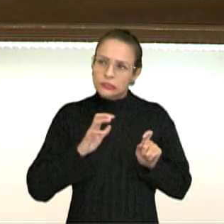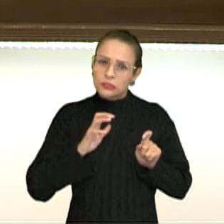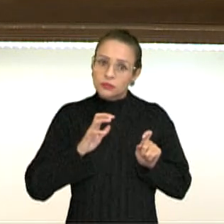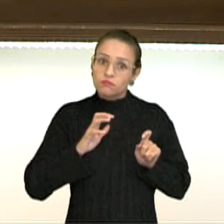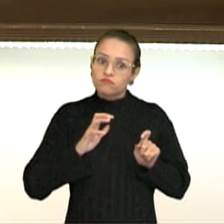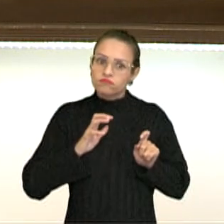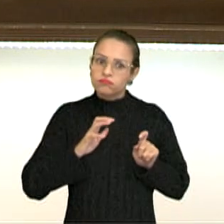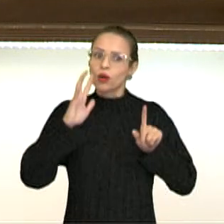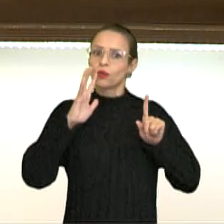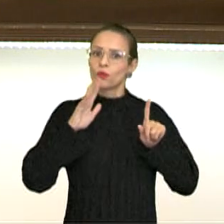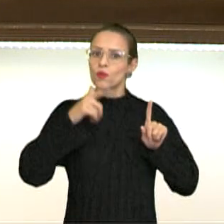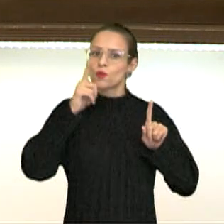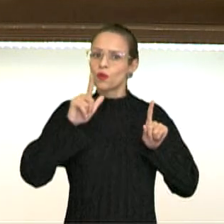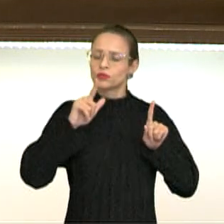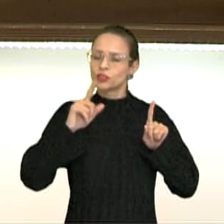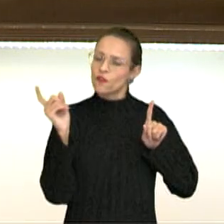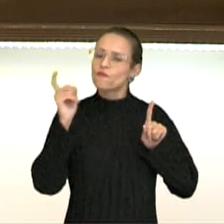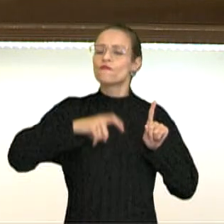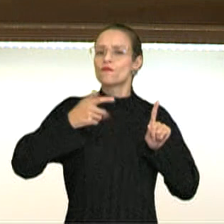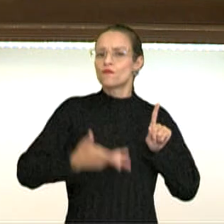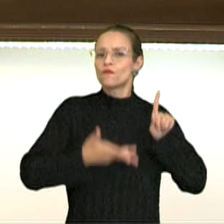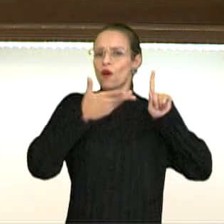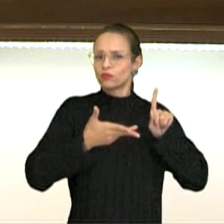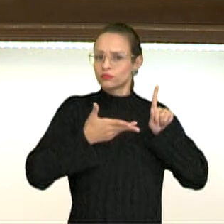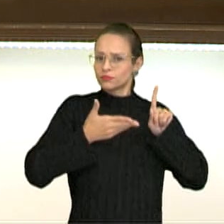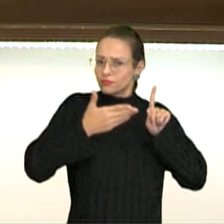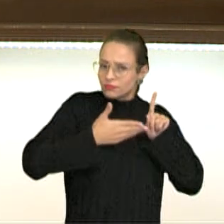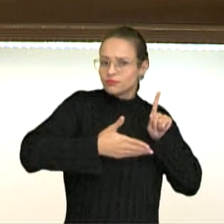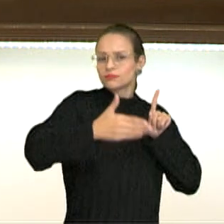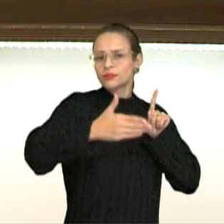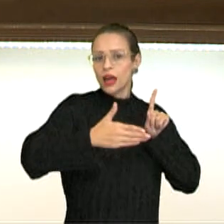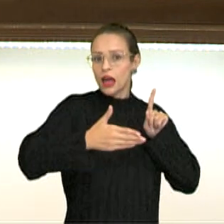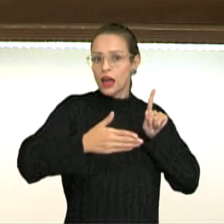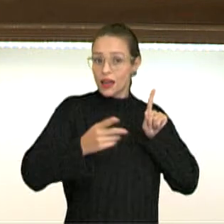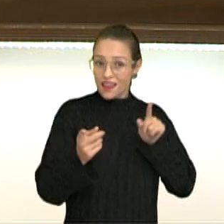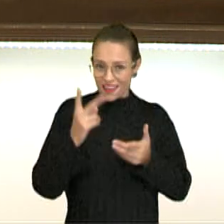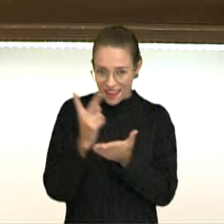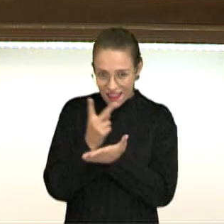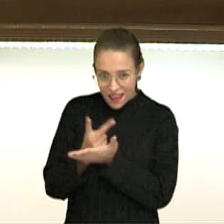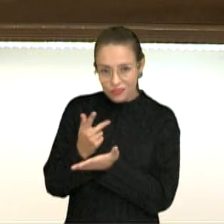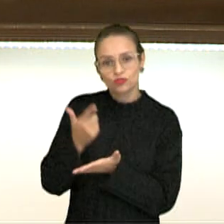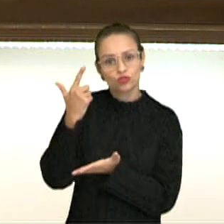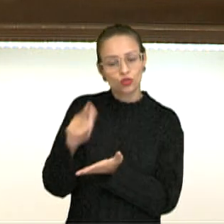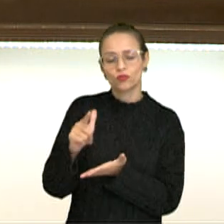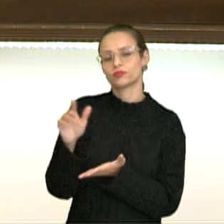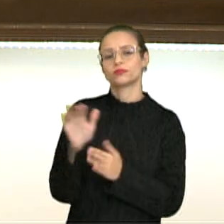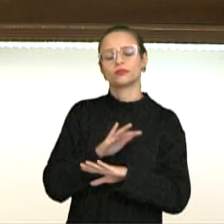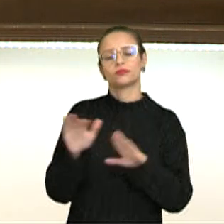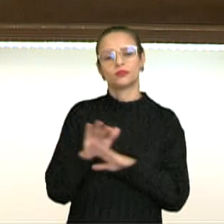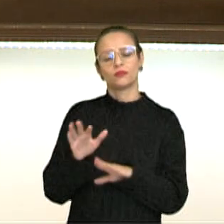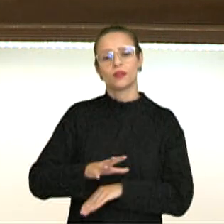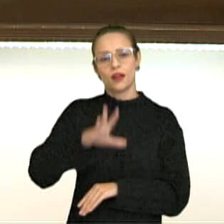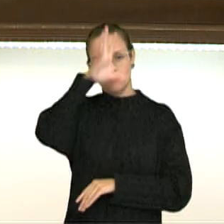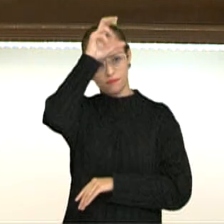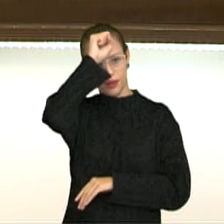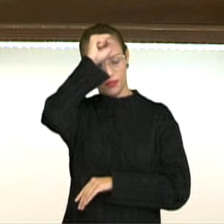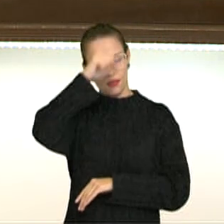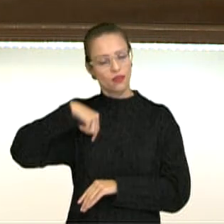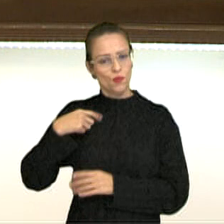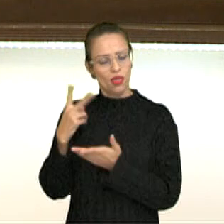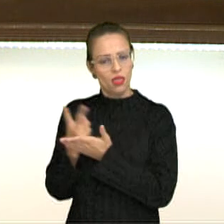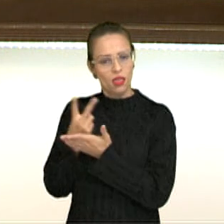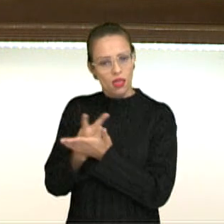coisas que eu fiz lá atrás, e aí eu vou tentar, a partir de agora, não fazer mais a mesma coisa, para não passar por isso, aprender com os meus